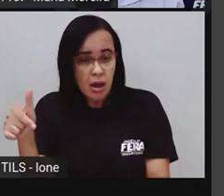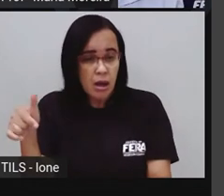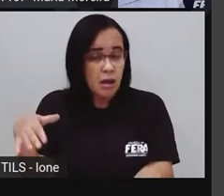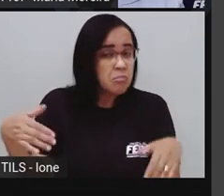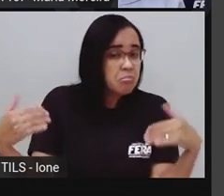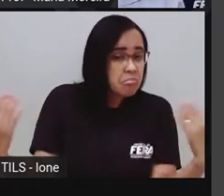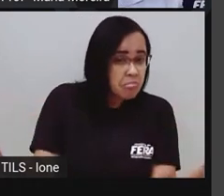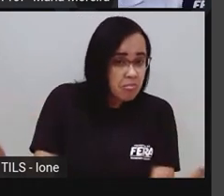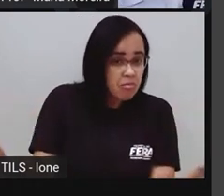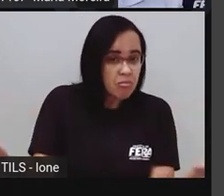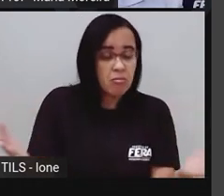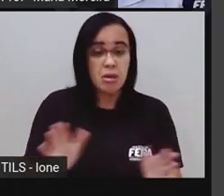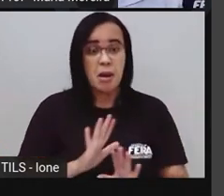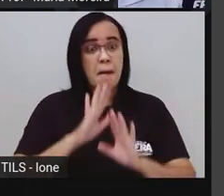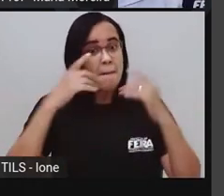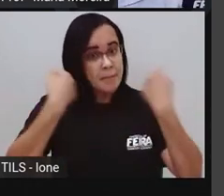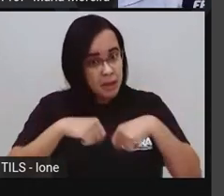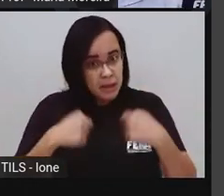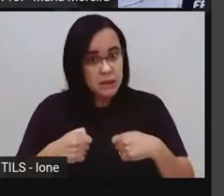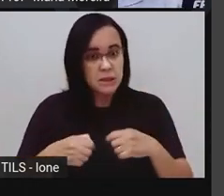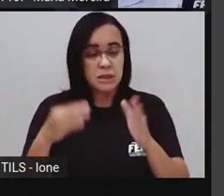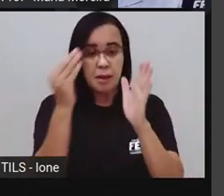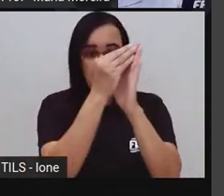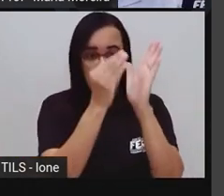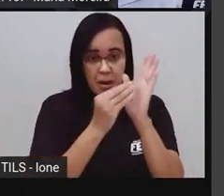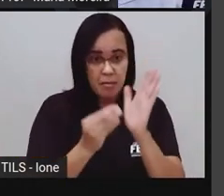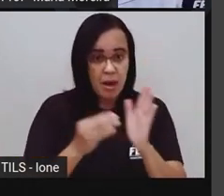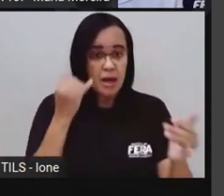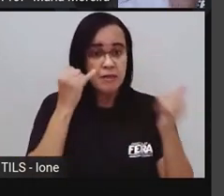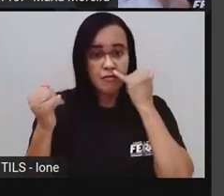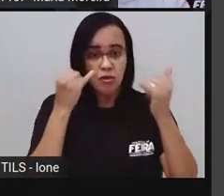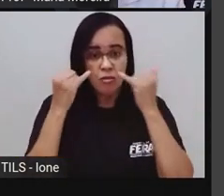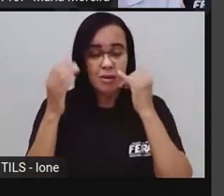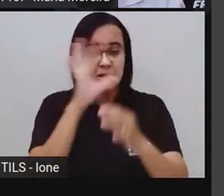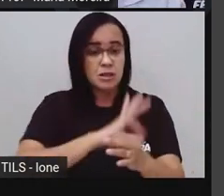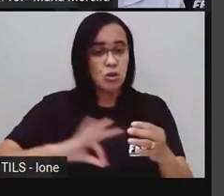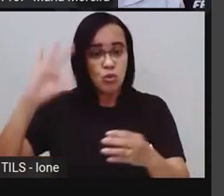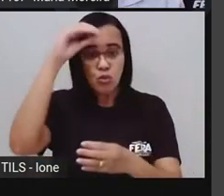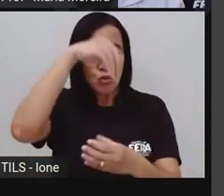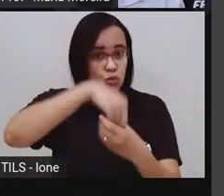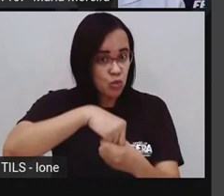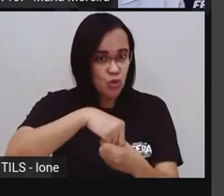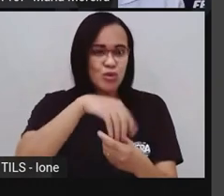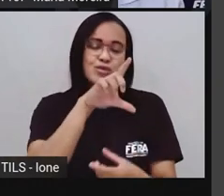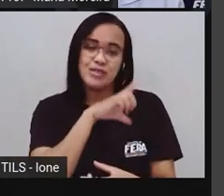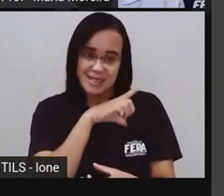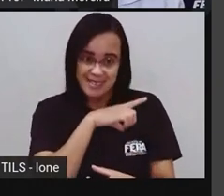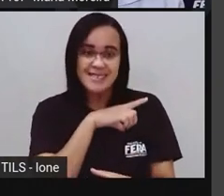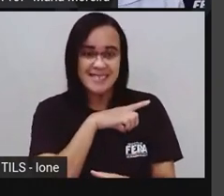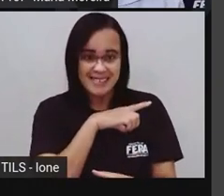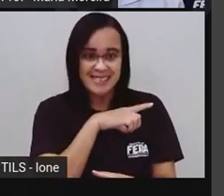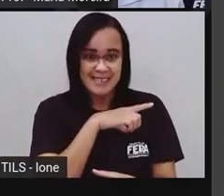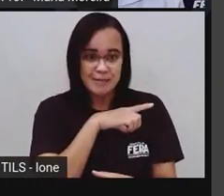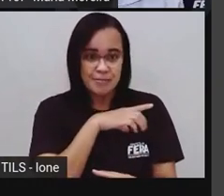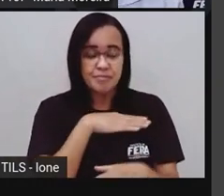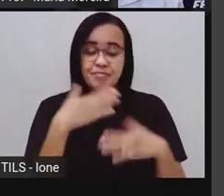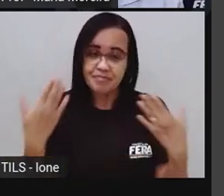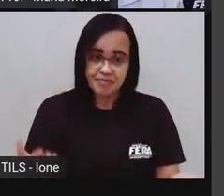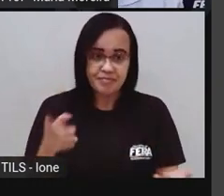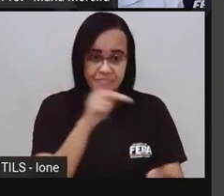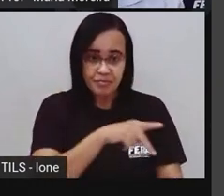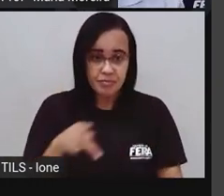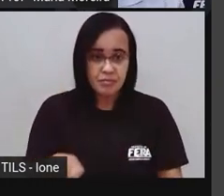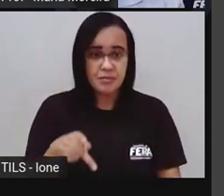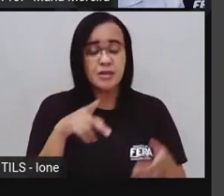ele tinha aí todos os dados pertinentes certo então aprovar e tirar aqui né o material com